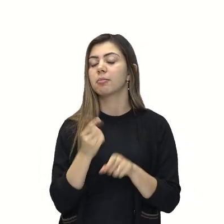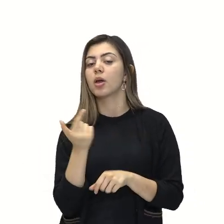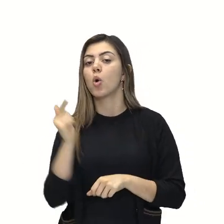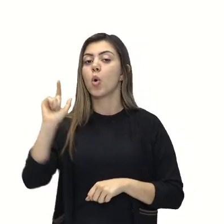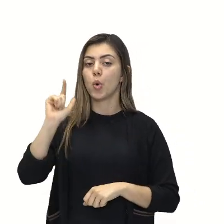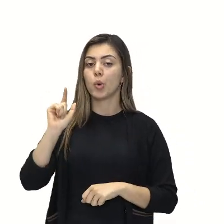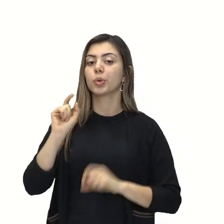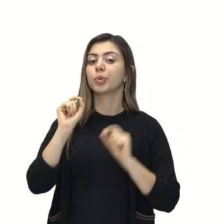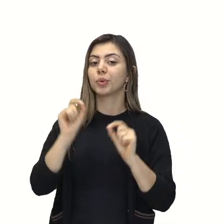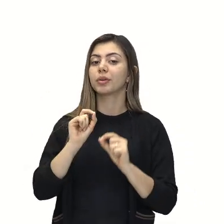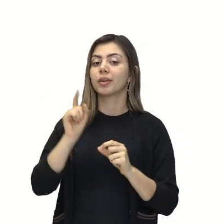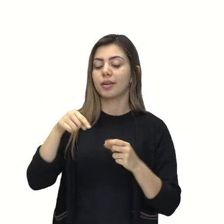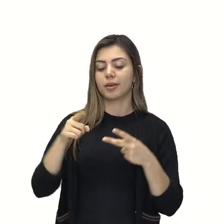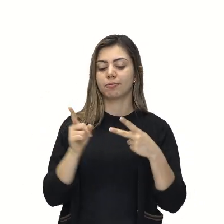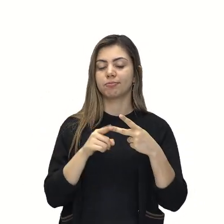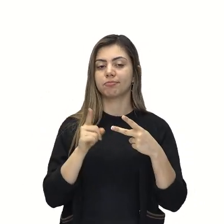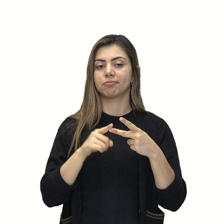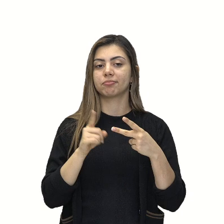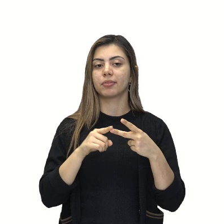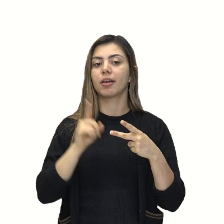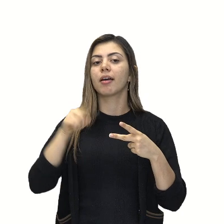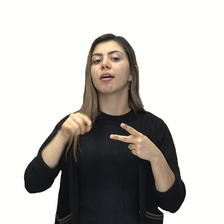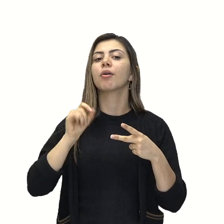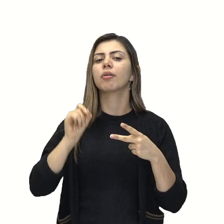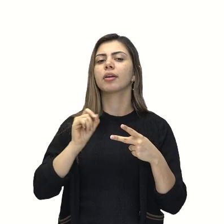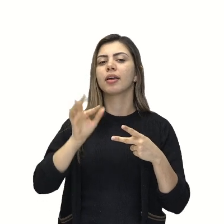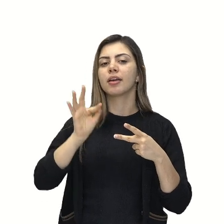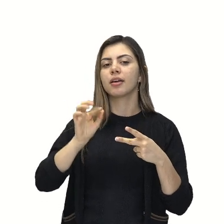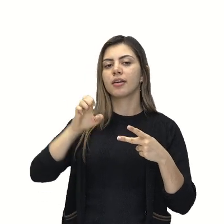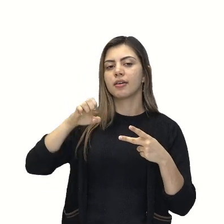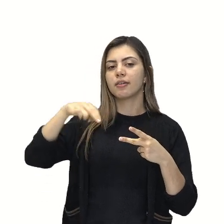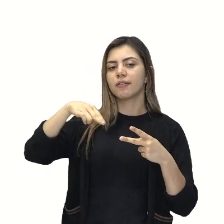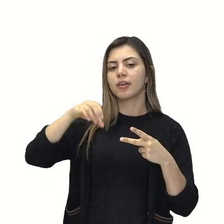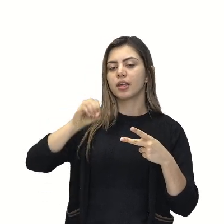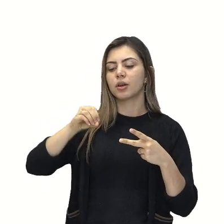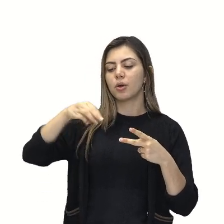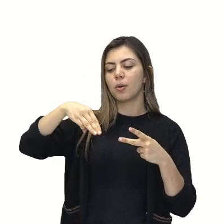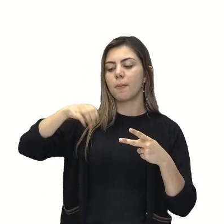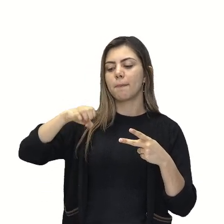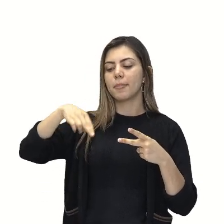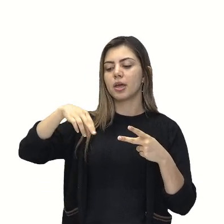o fenômeno, né? O fenômeno